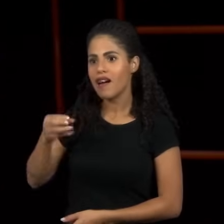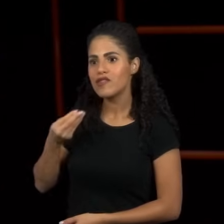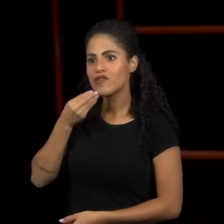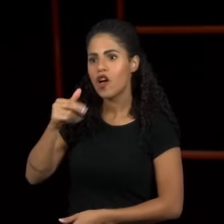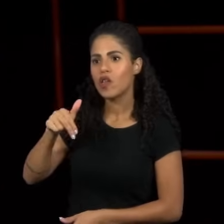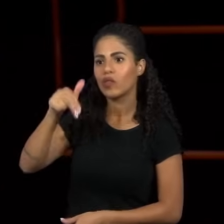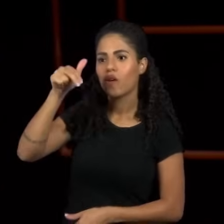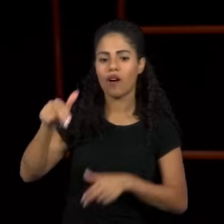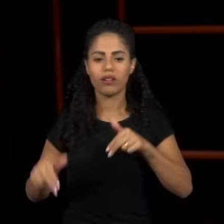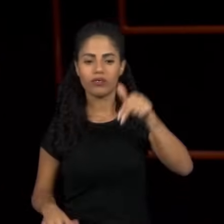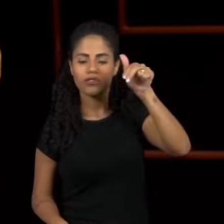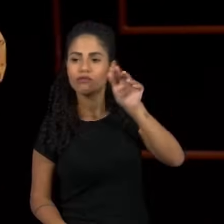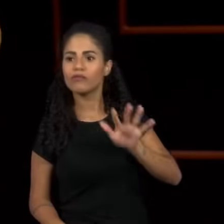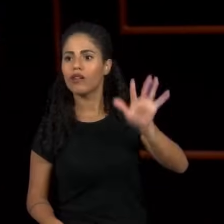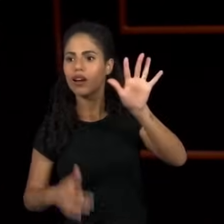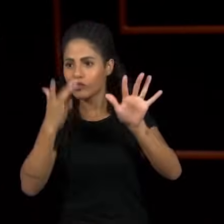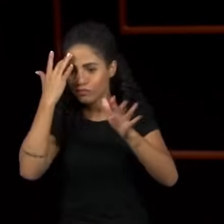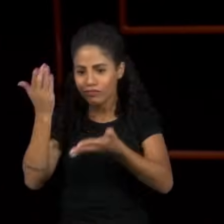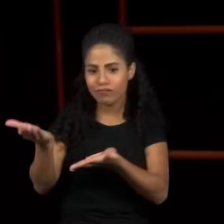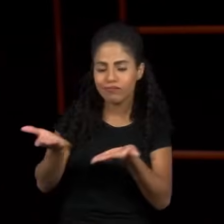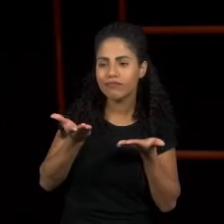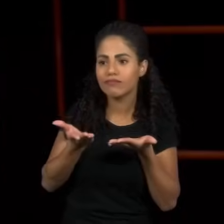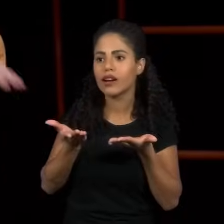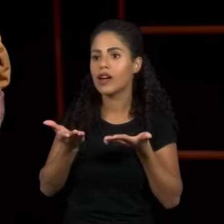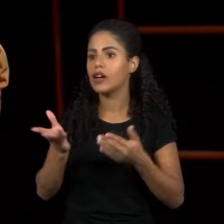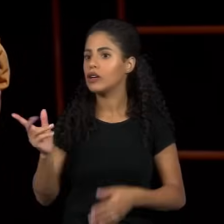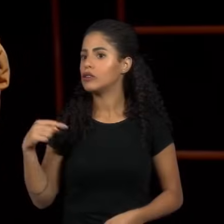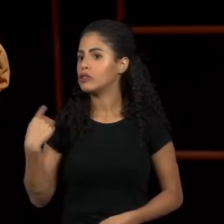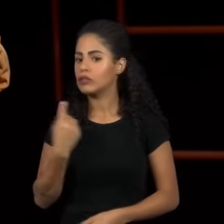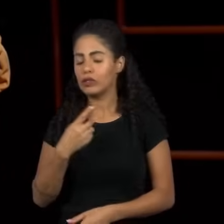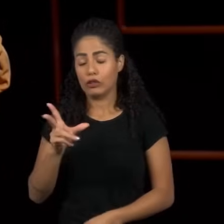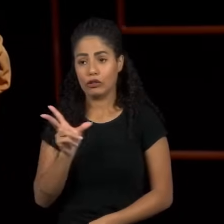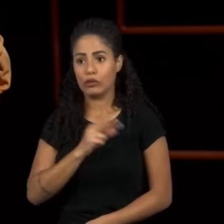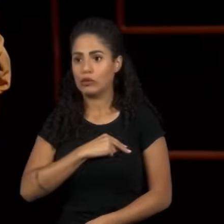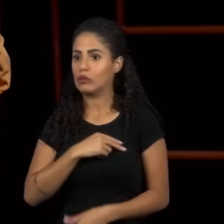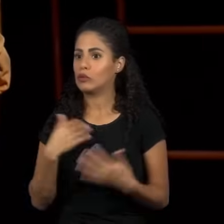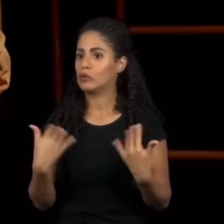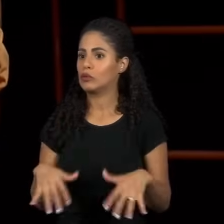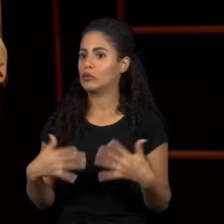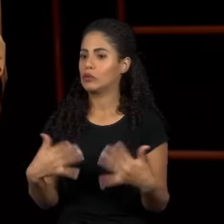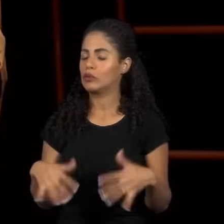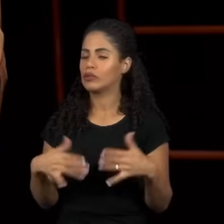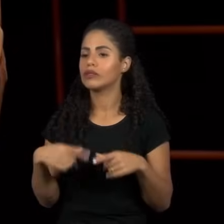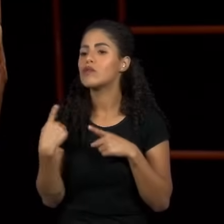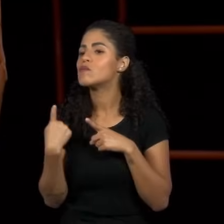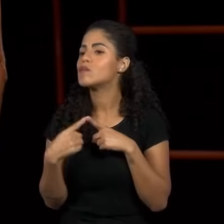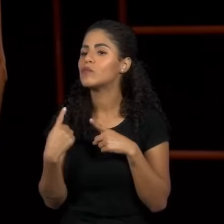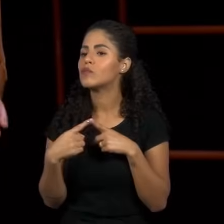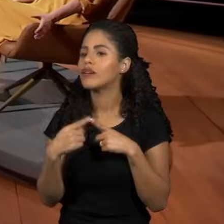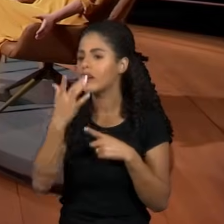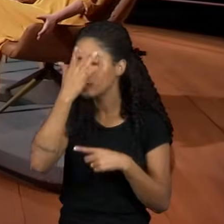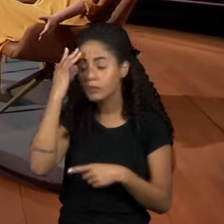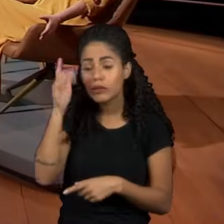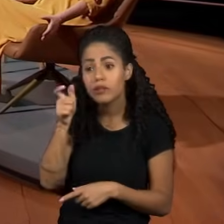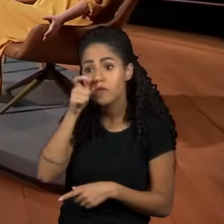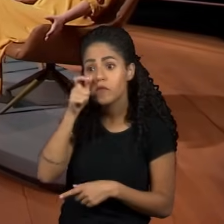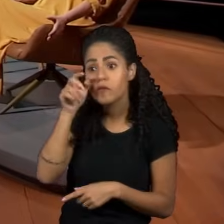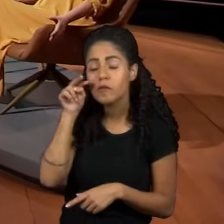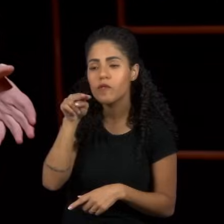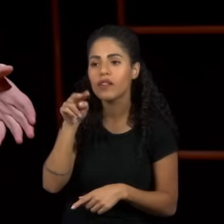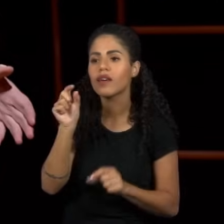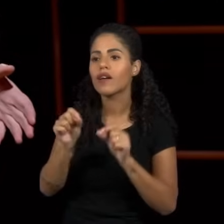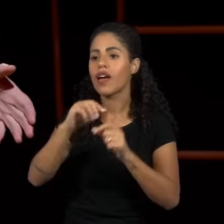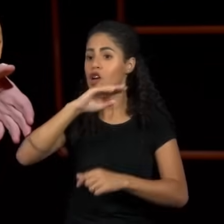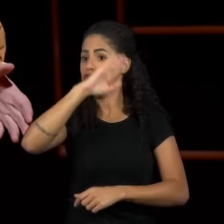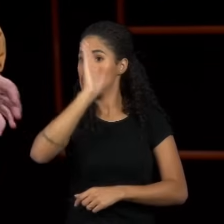e Nordeste, a recepção, nossa, receptividade muito grande, porque o que as pessoas no